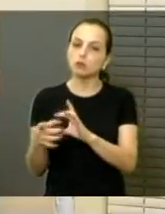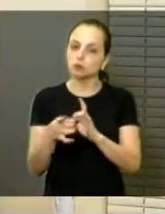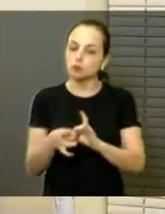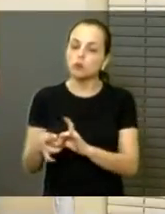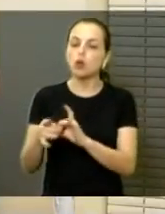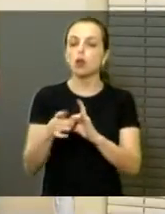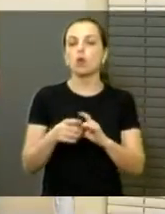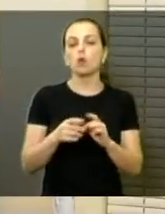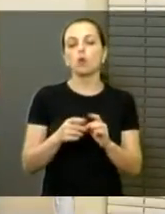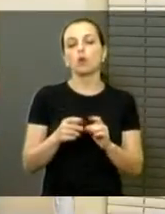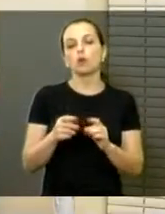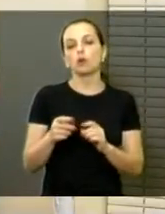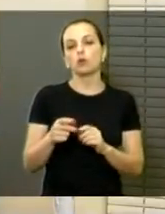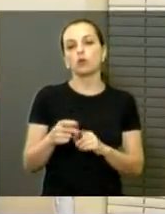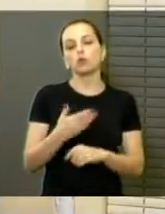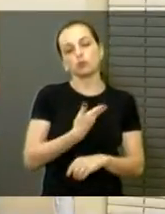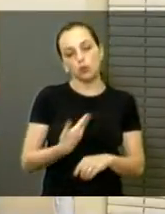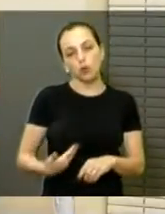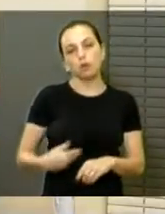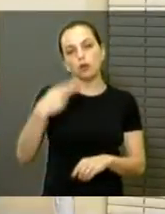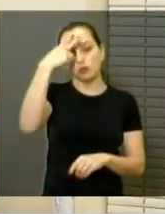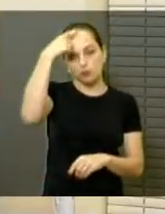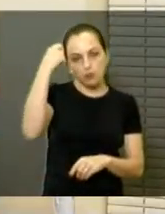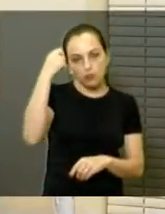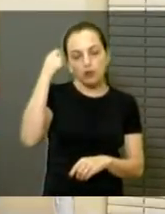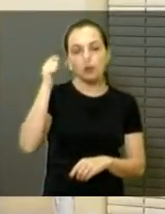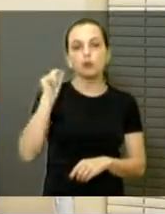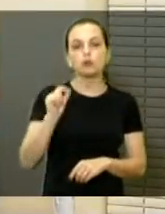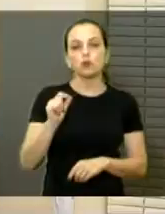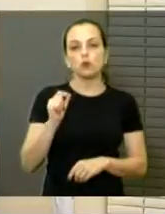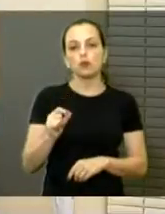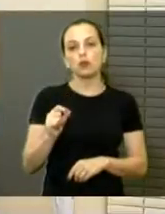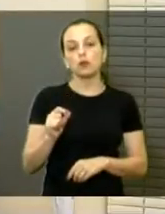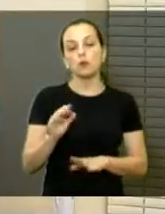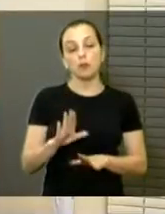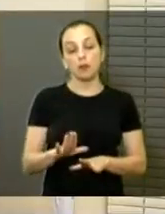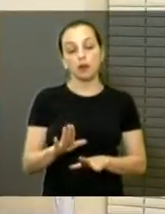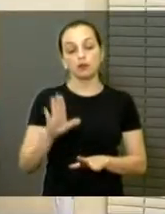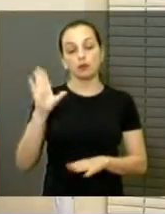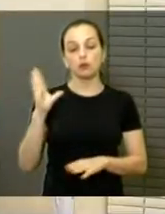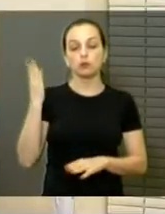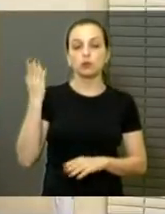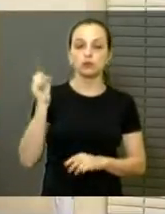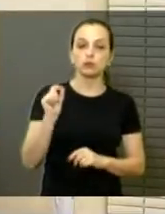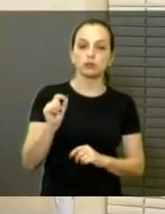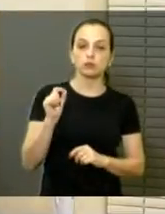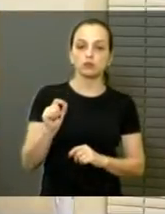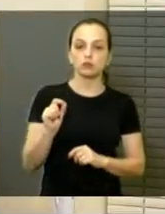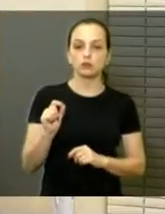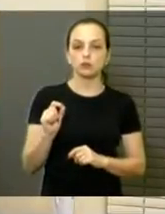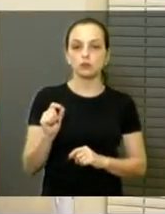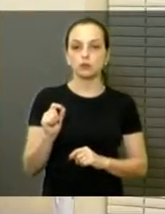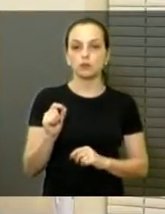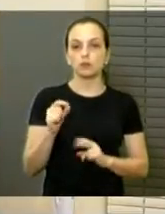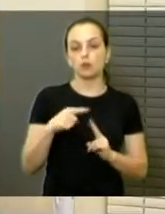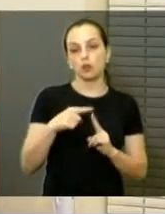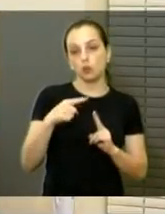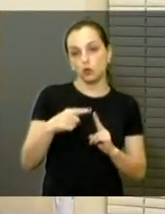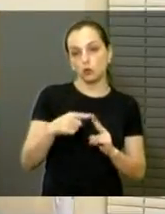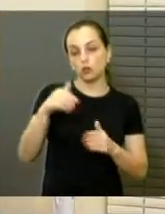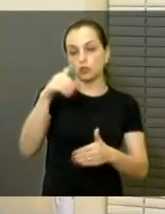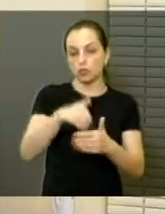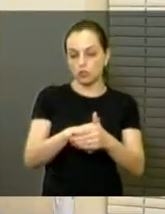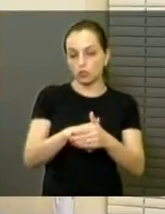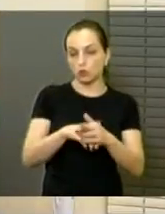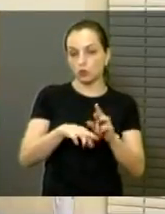eleitos nesse processo. Porém, o que ocorre é que serão duas candidaturas